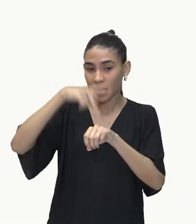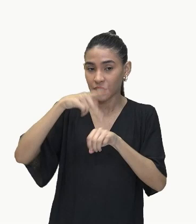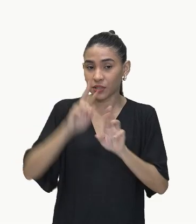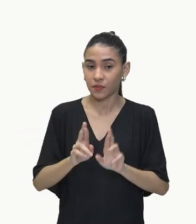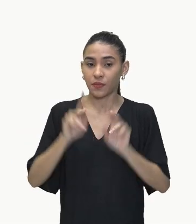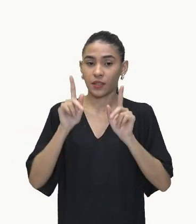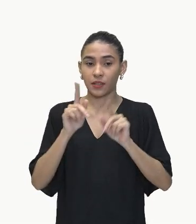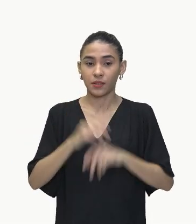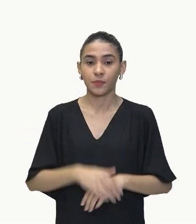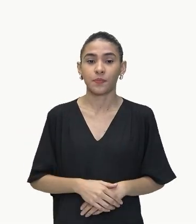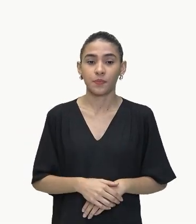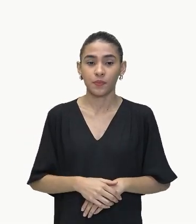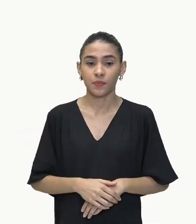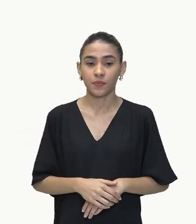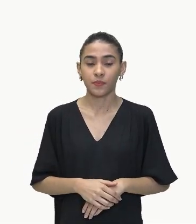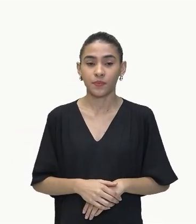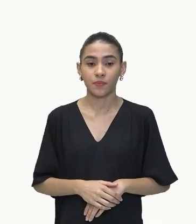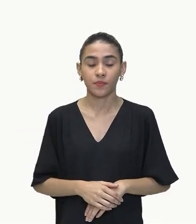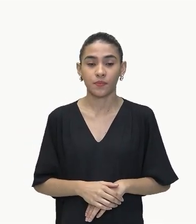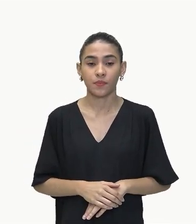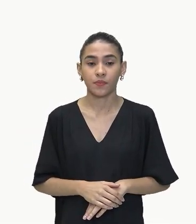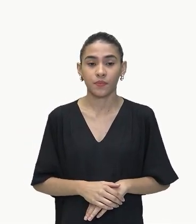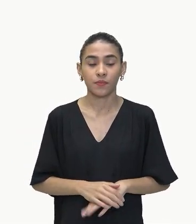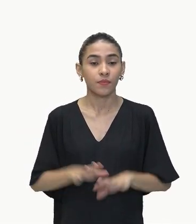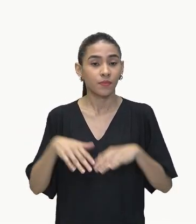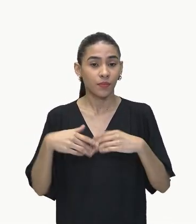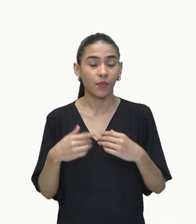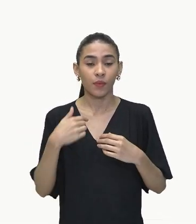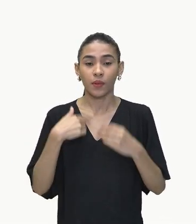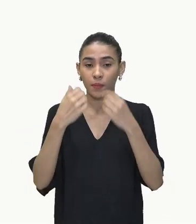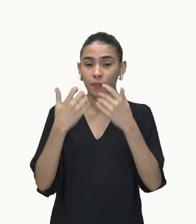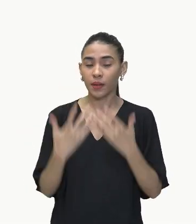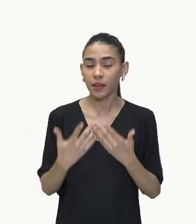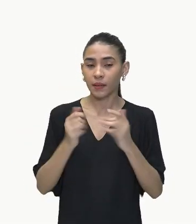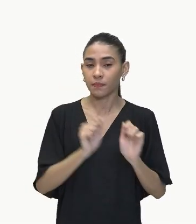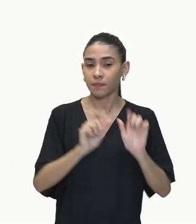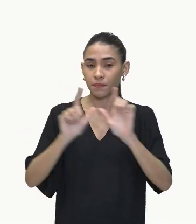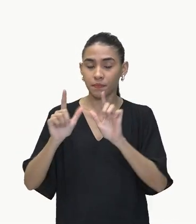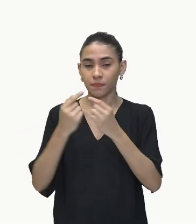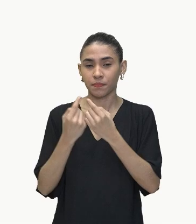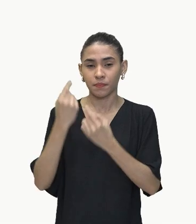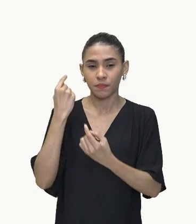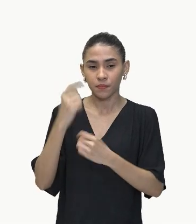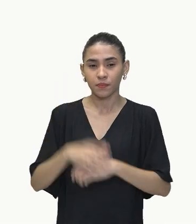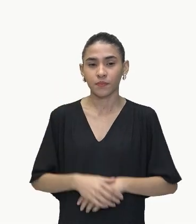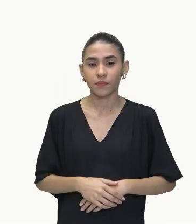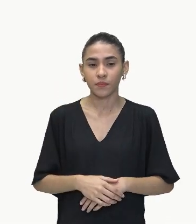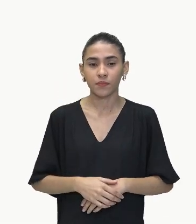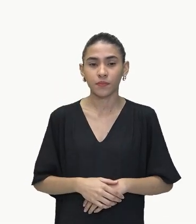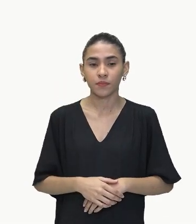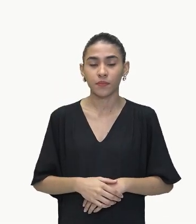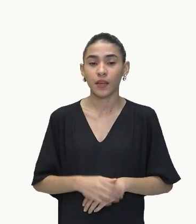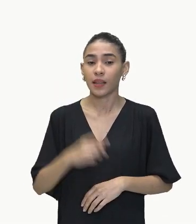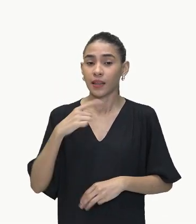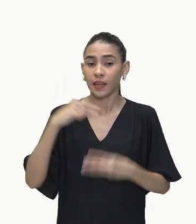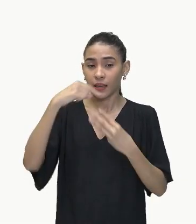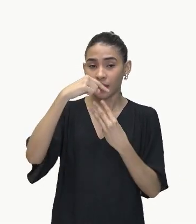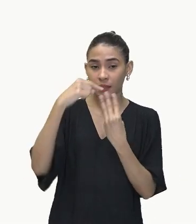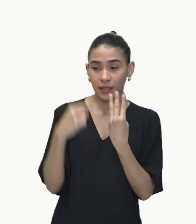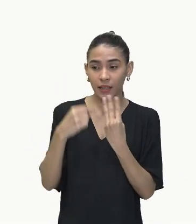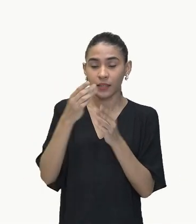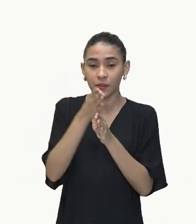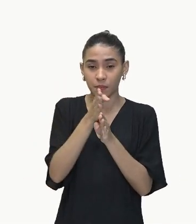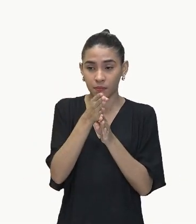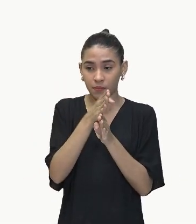país. E aí, conforme eu disse no slide passado, nós temos aqui a tríplice fronteira, nós